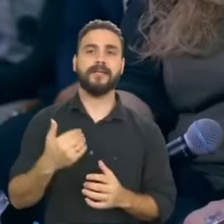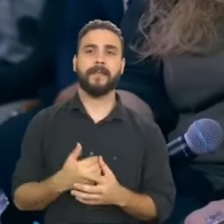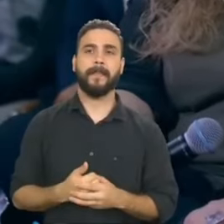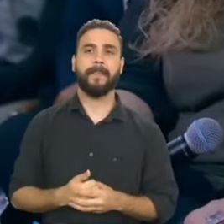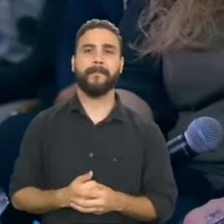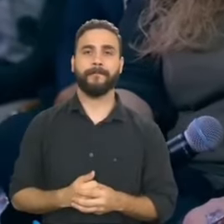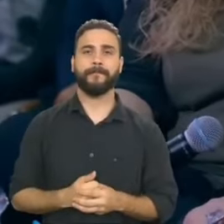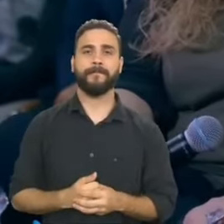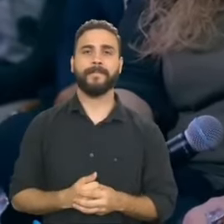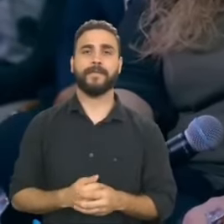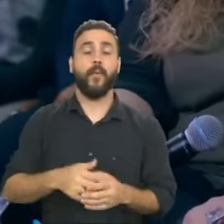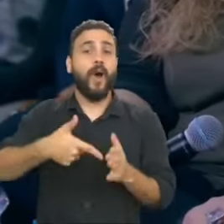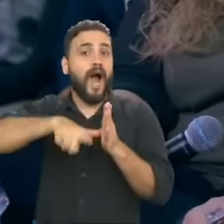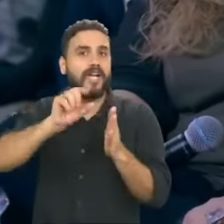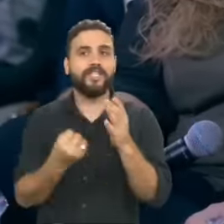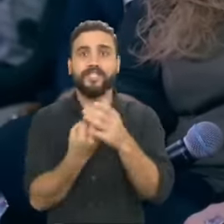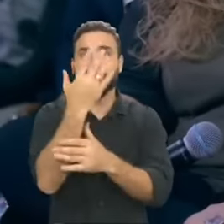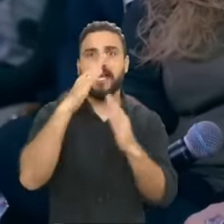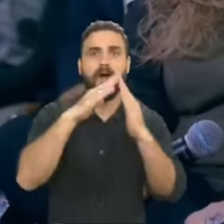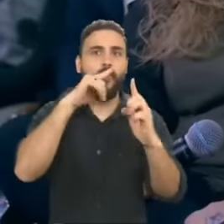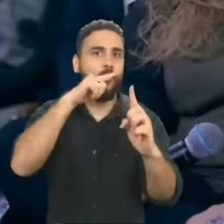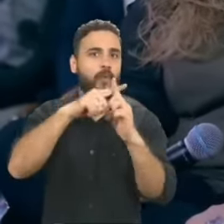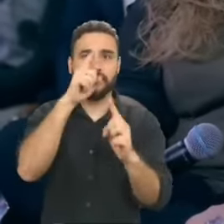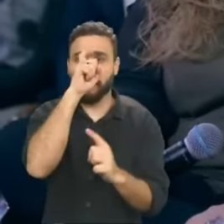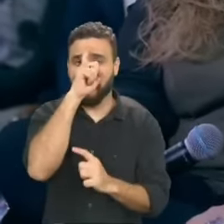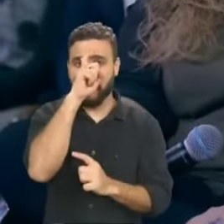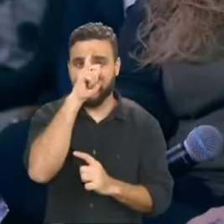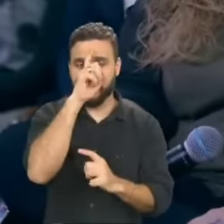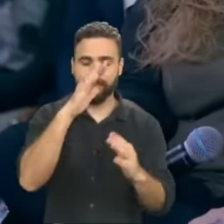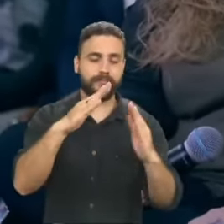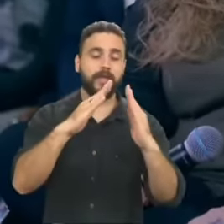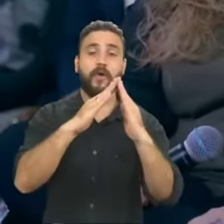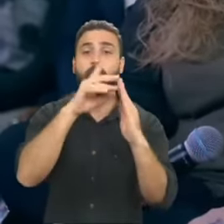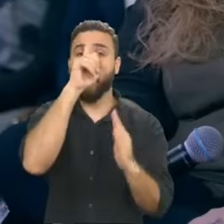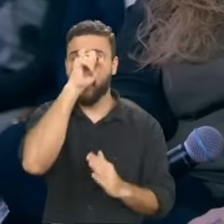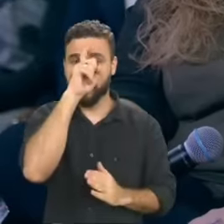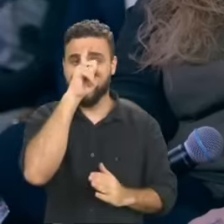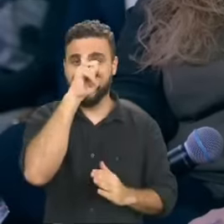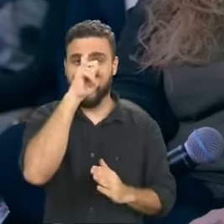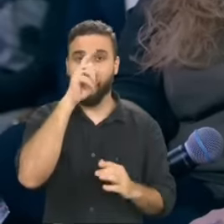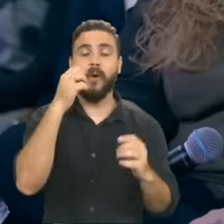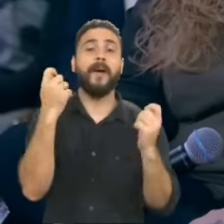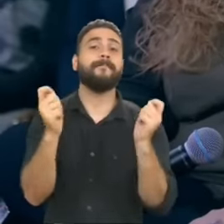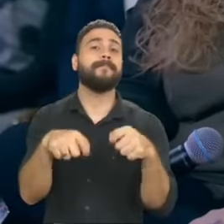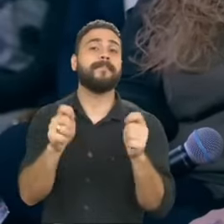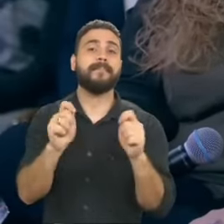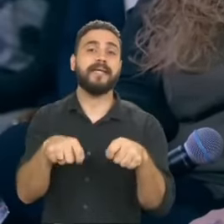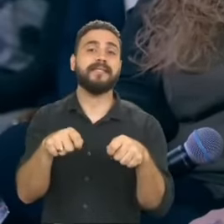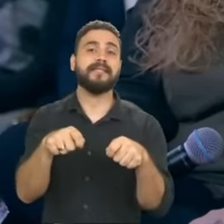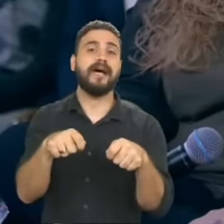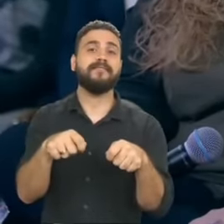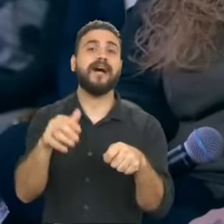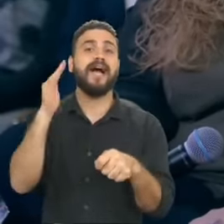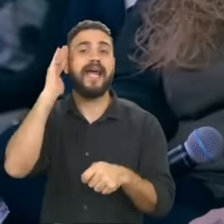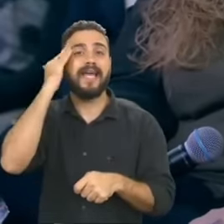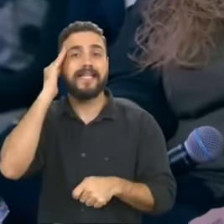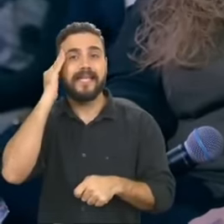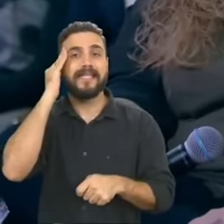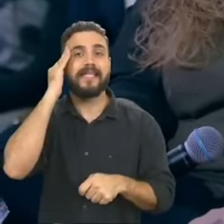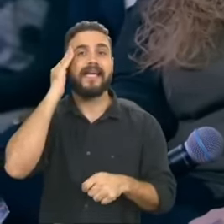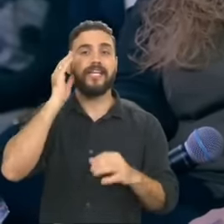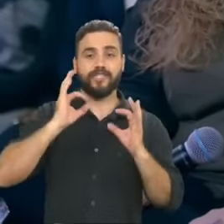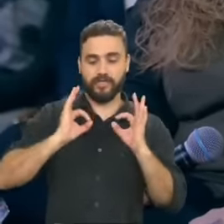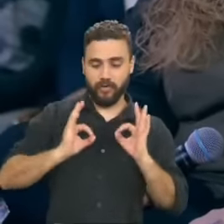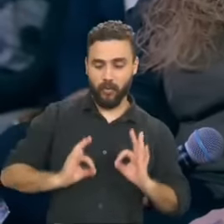ao próximo, de amor a Deus, de cuidado com a pessoa simples. Então, eu entendo, quando a gente vê a história das missões, fechando,